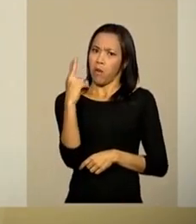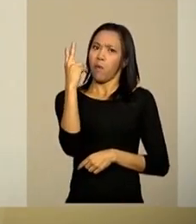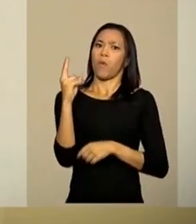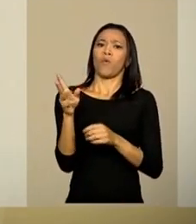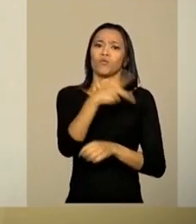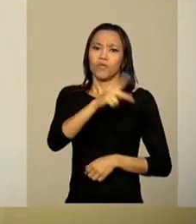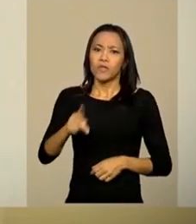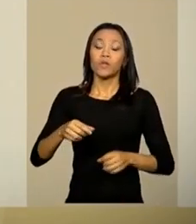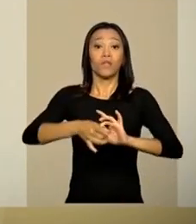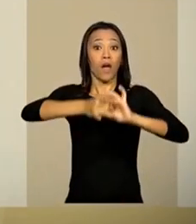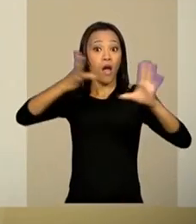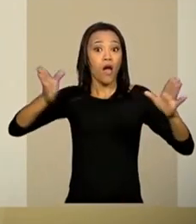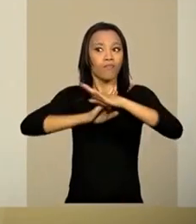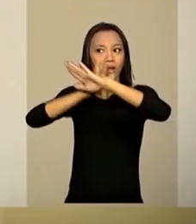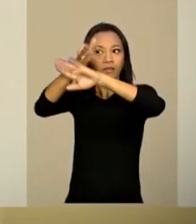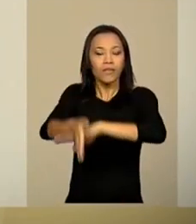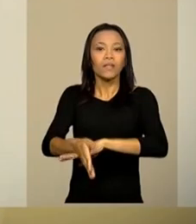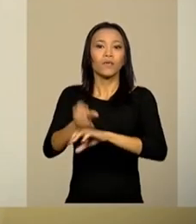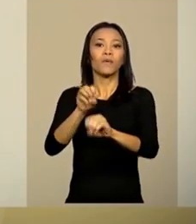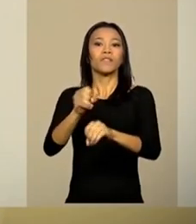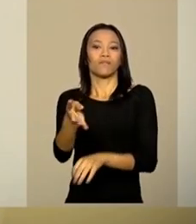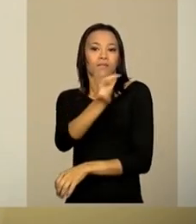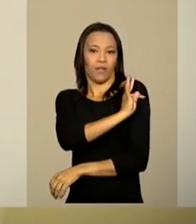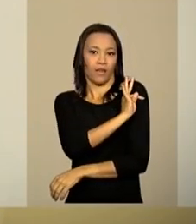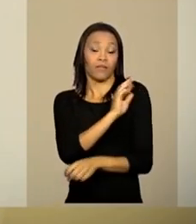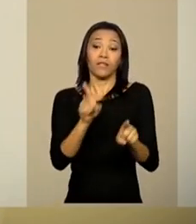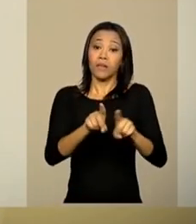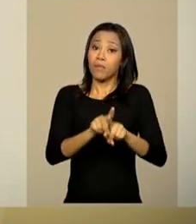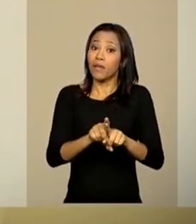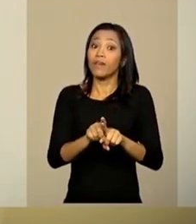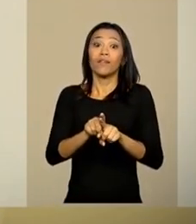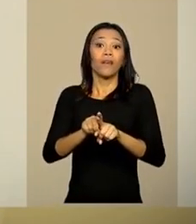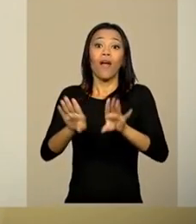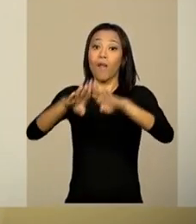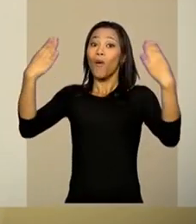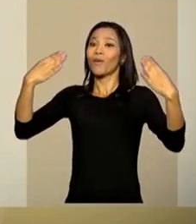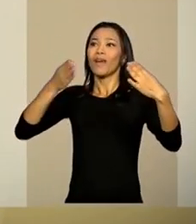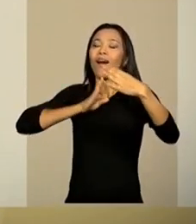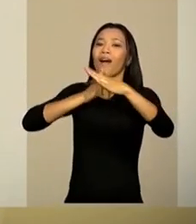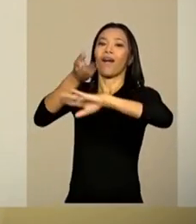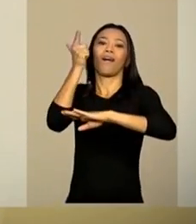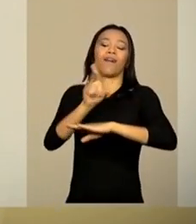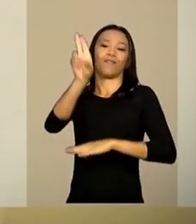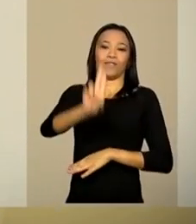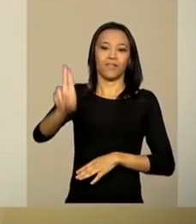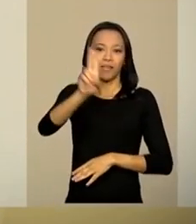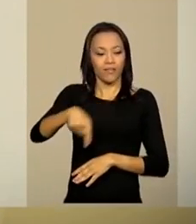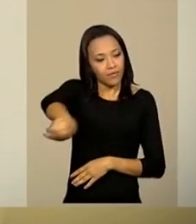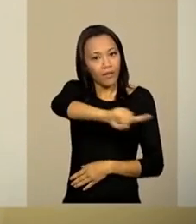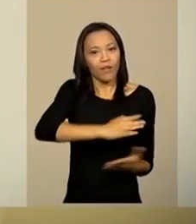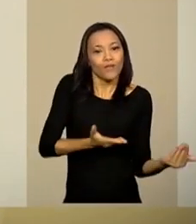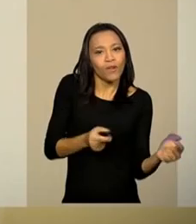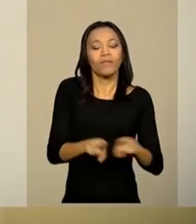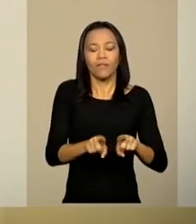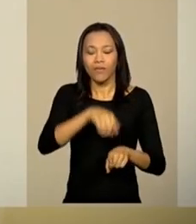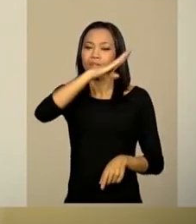por um amplo acesso ao ensino técnico e pela abertura das portas das nossas universidades aos jovens, aos